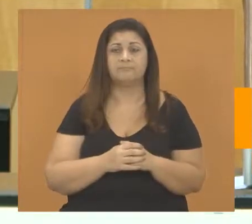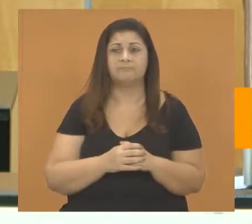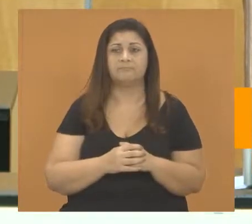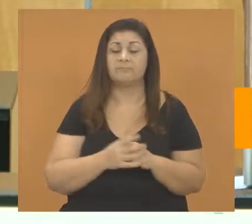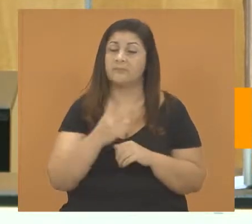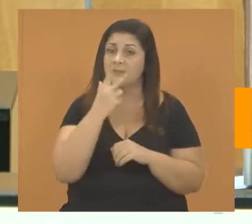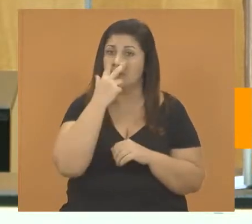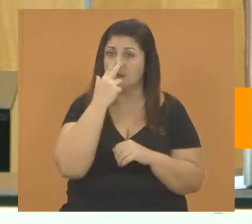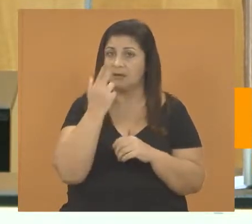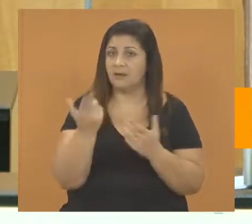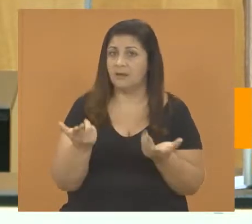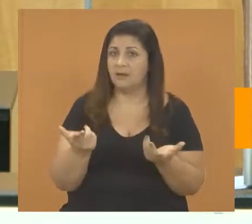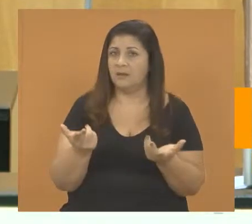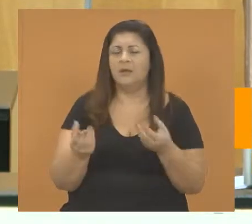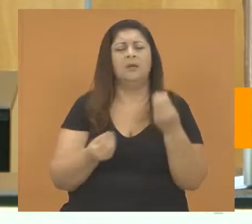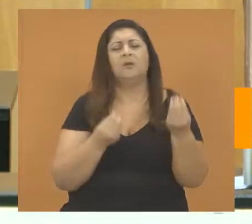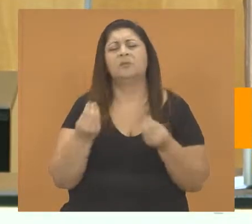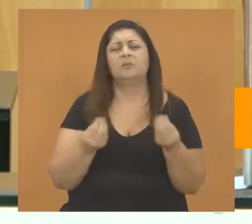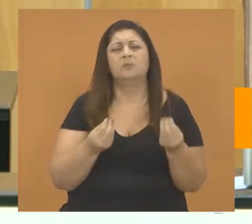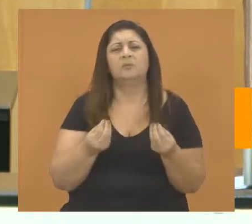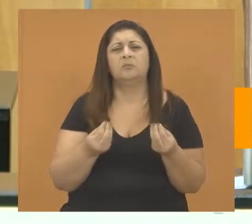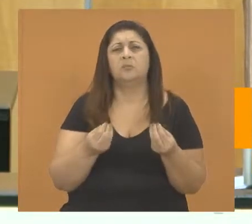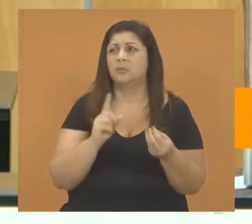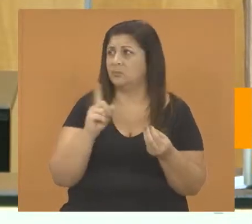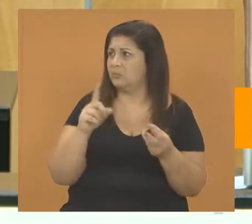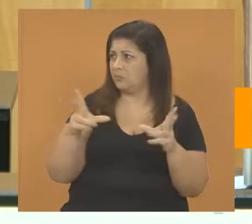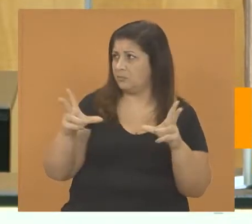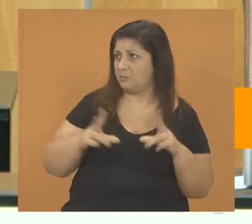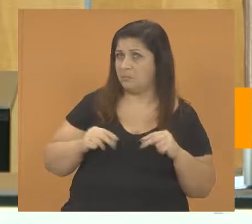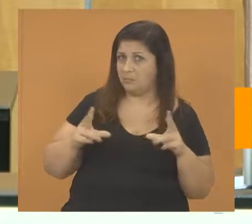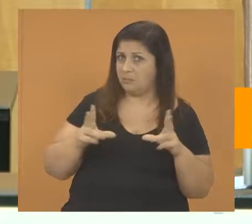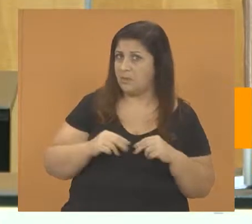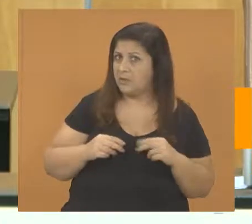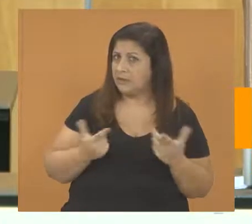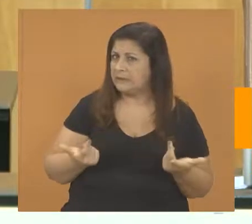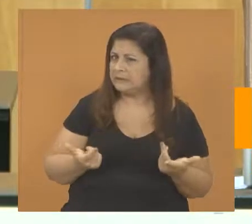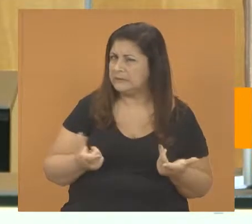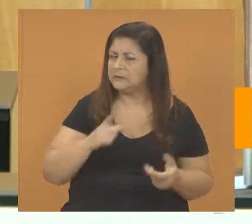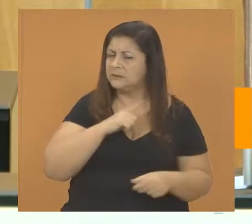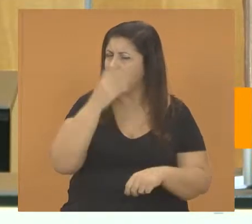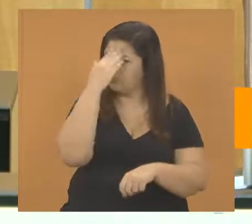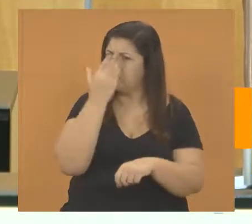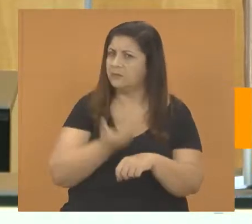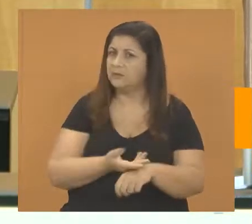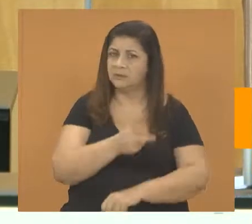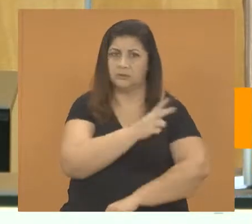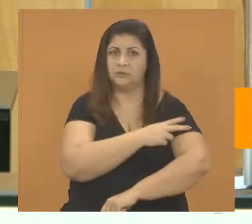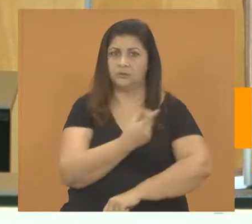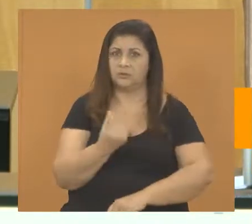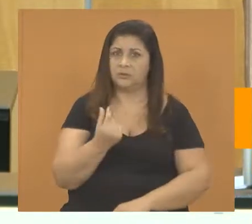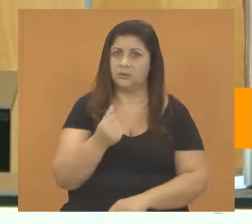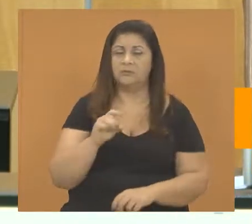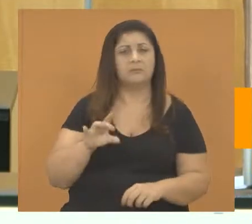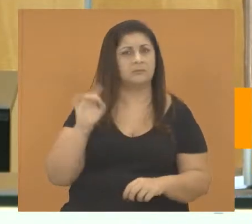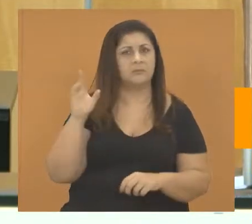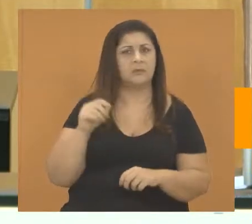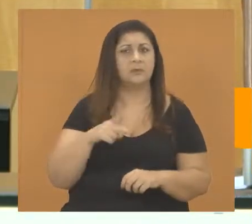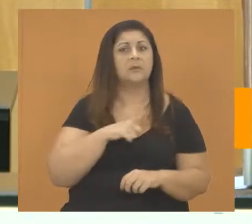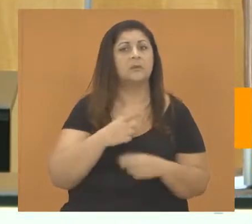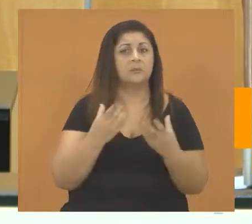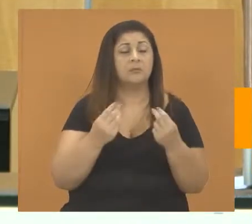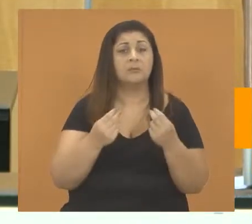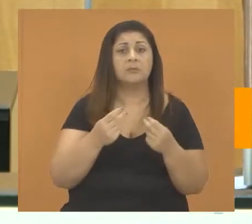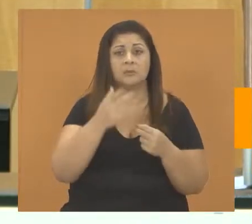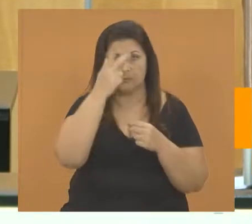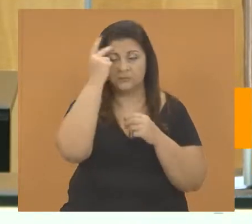acho que e em como que esses funcionários não merece esse cargo de confiança estão lá trabalhando e tem muitos assim na